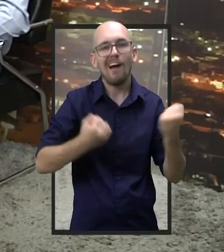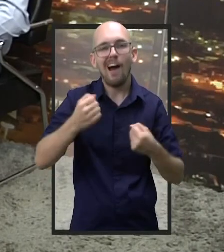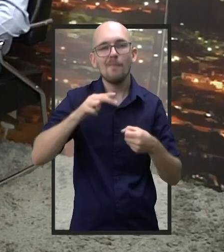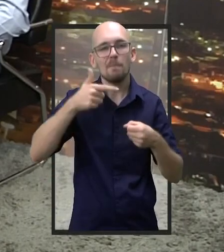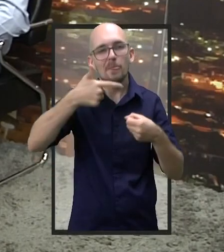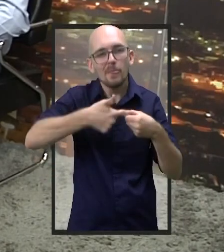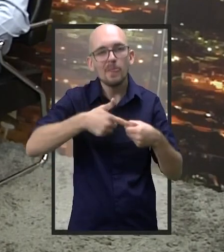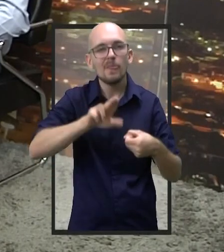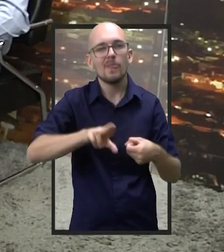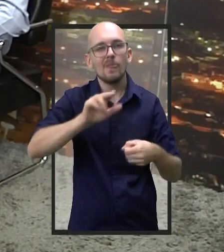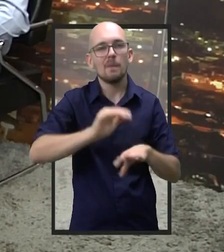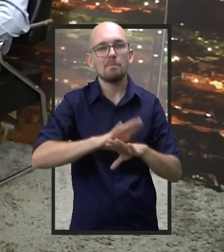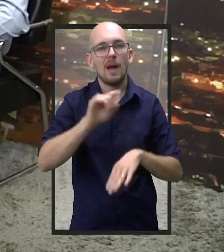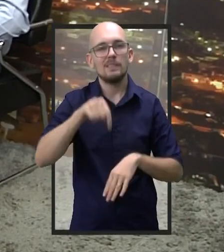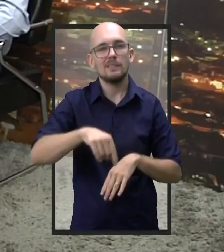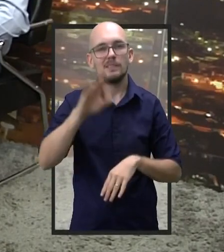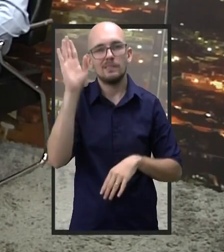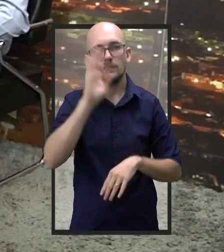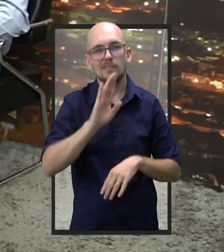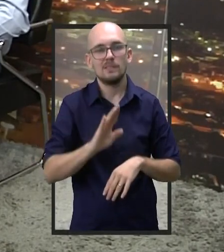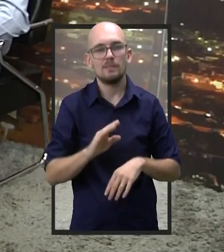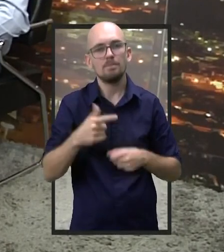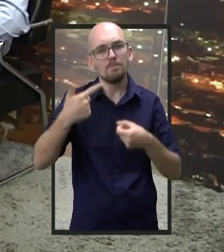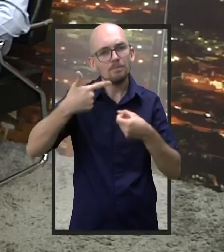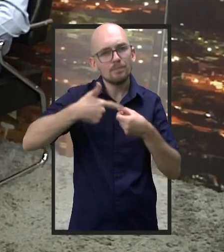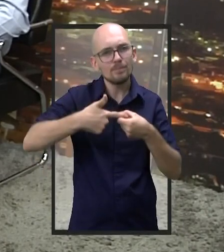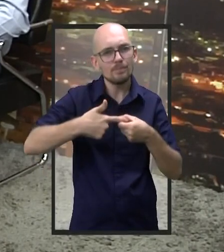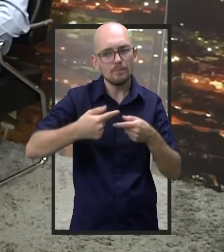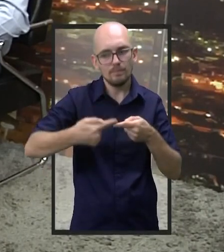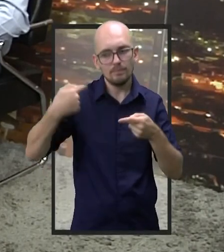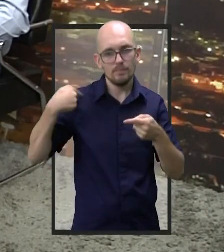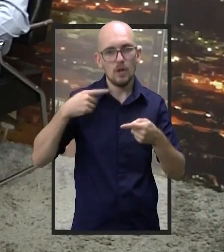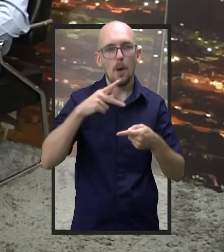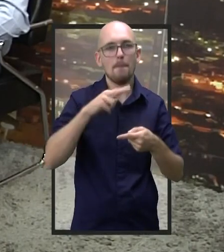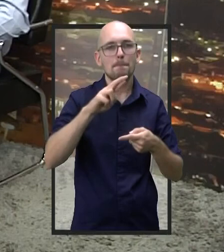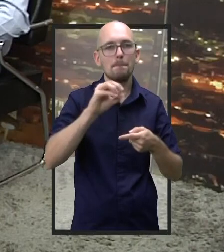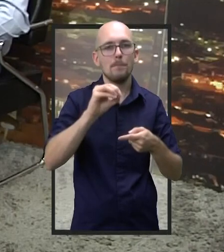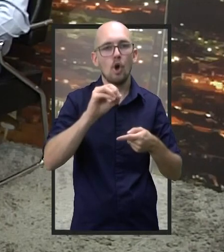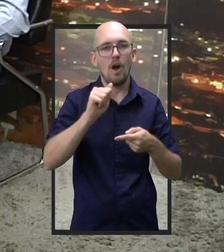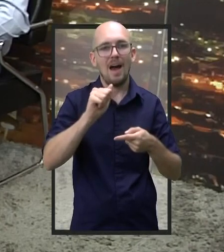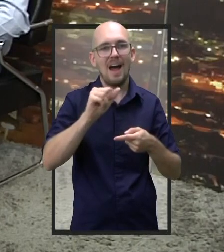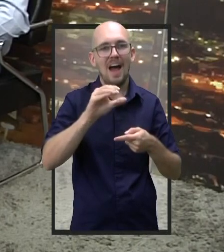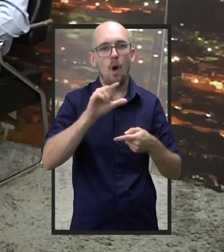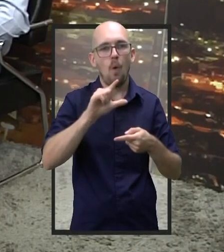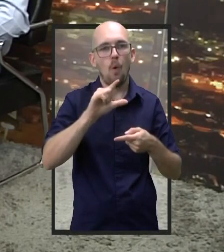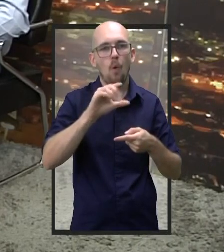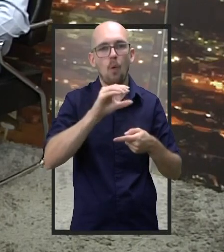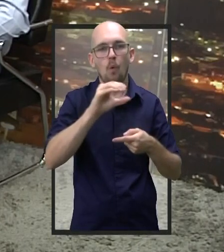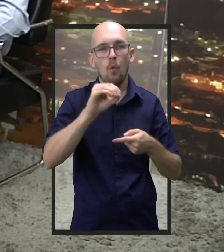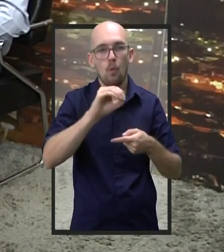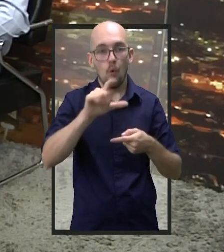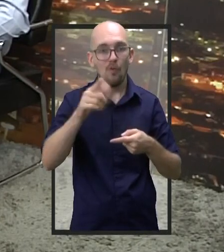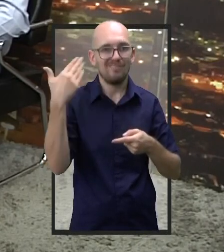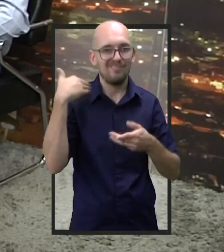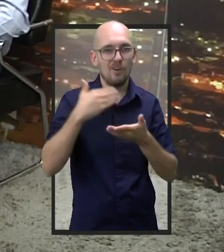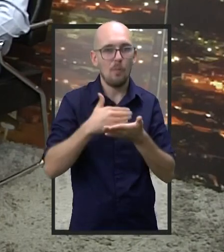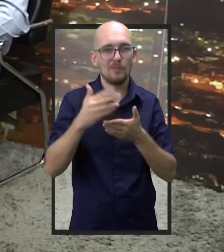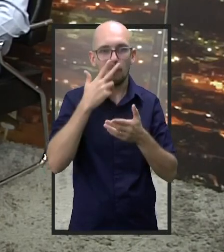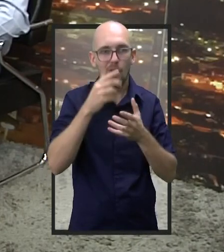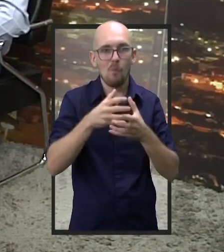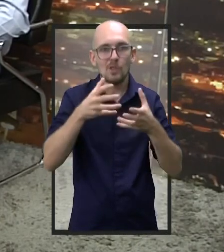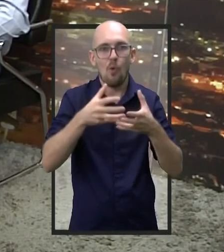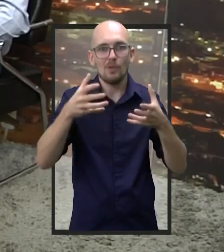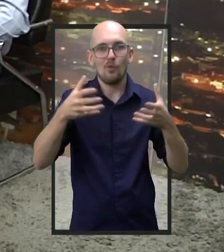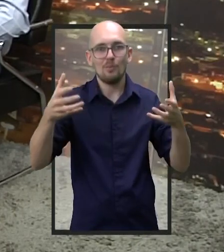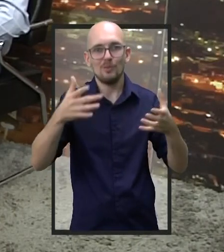né? Que é um combustível que desde a da época do pró-álcool só teve aumentado o número de adeptos, né? Então,